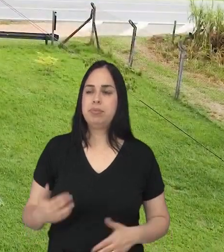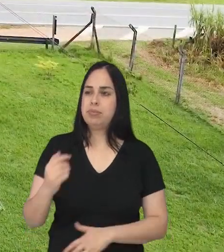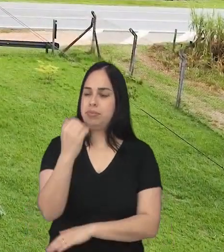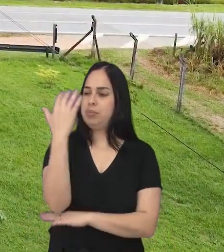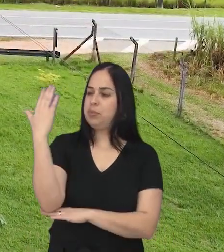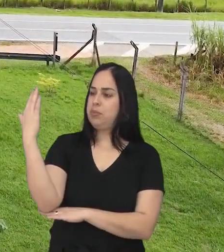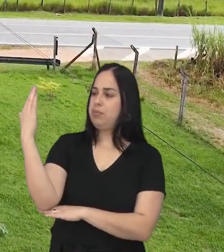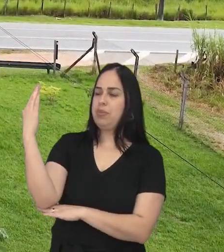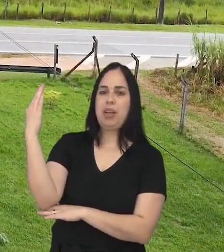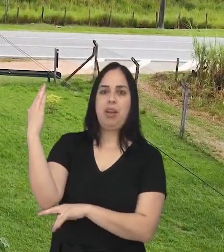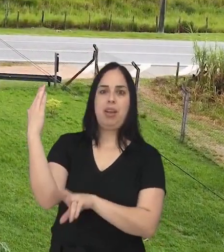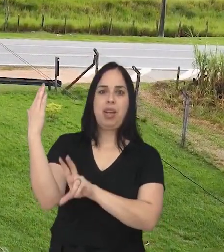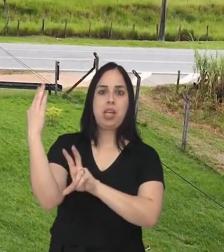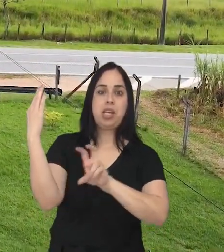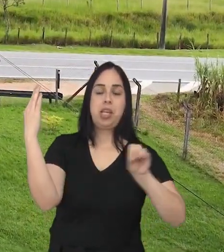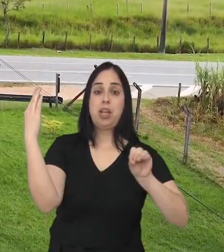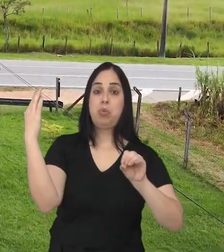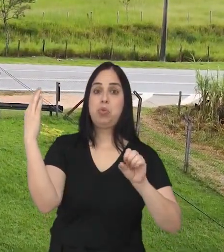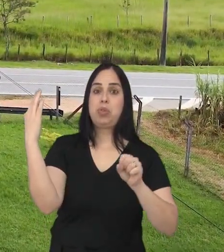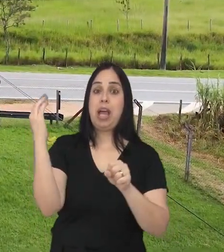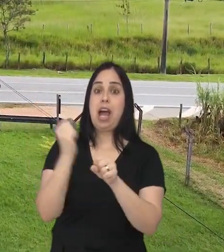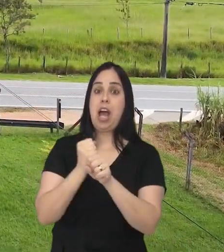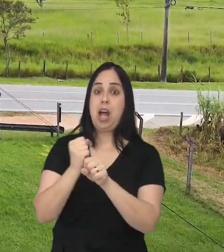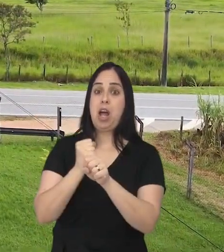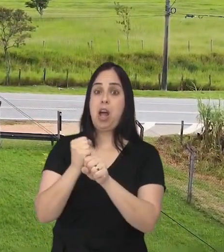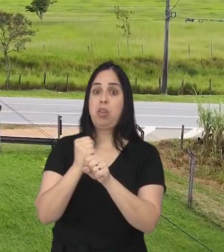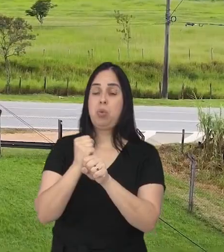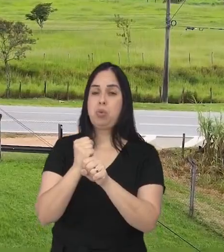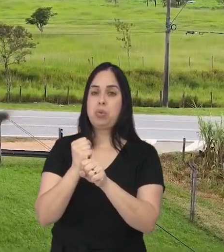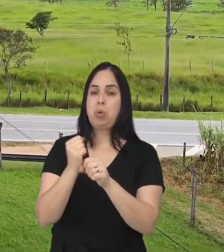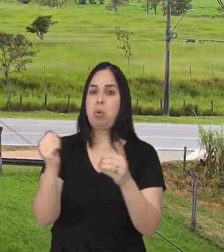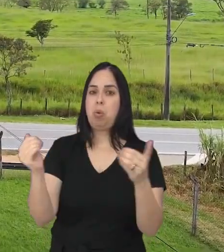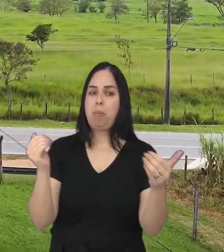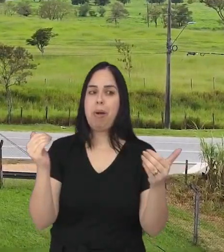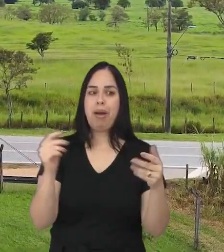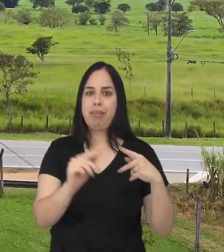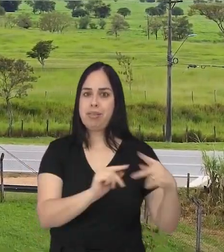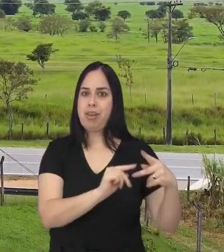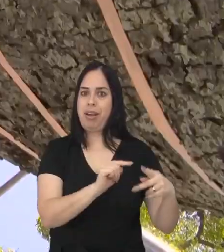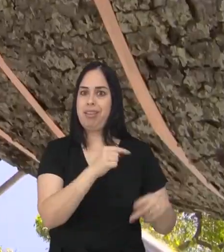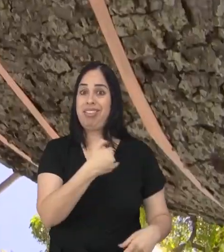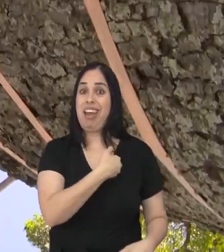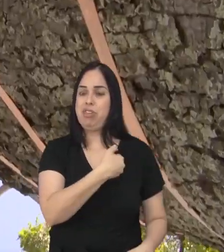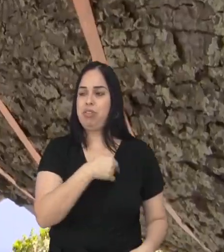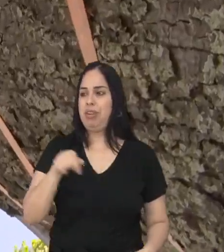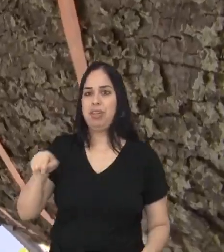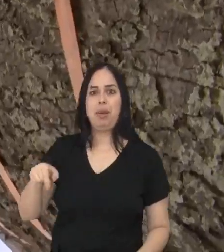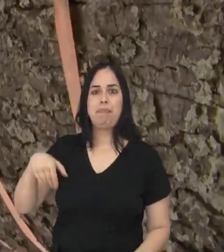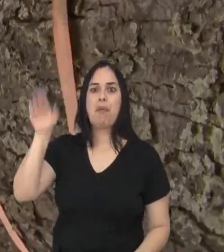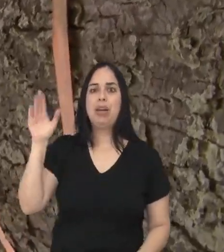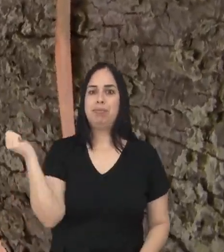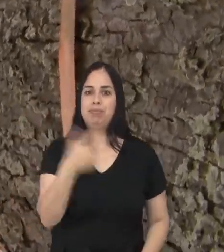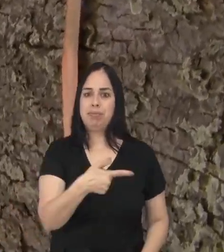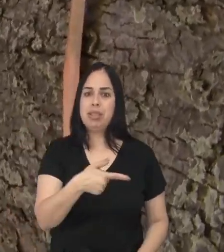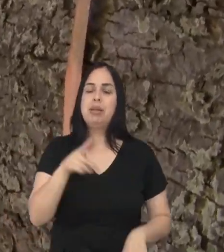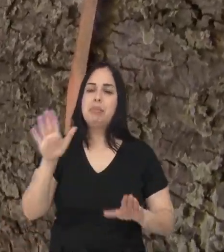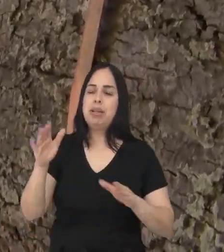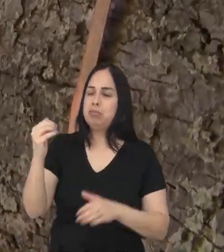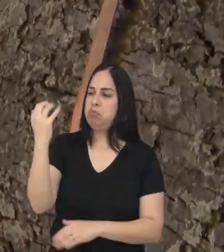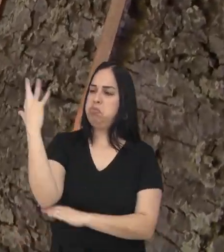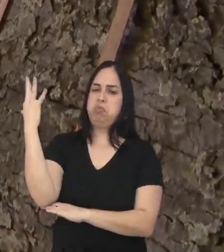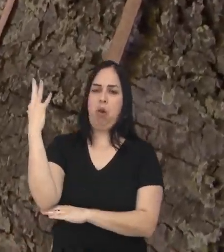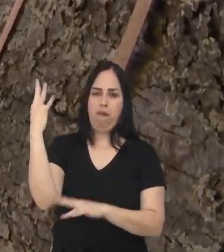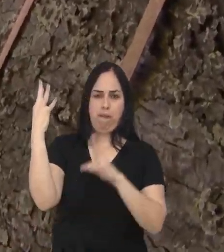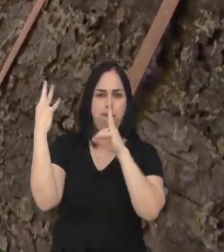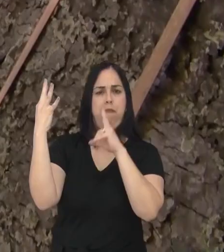Ela vive em São José há mais de 500 anos. É mais antiga do que a própria cidade e, mesmo com as marcas do tempo, se